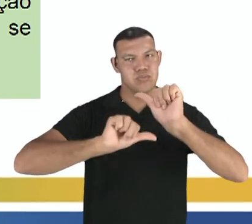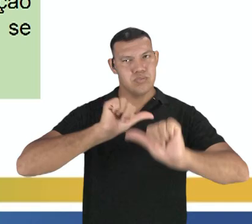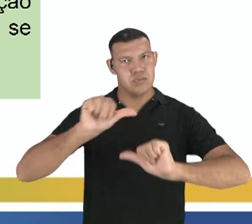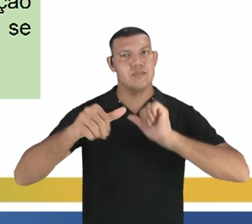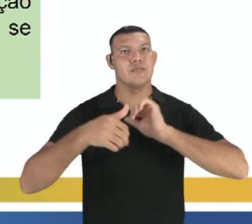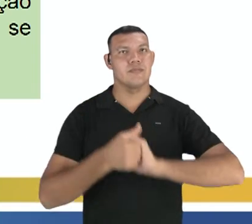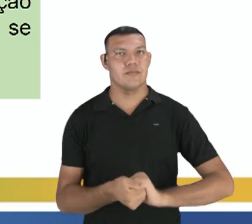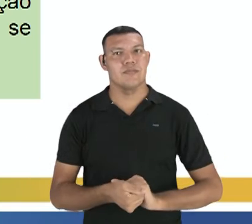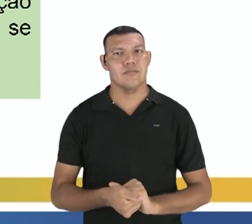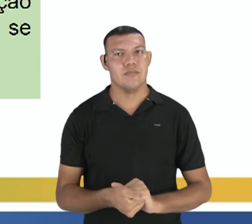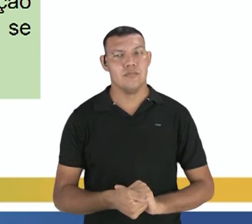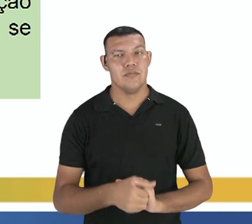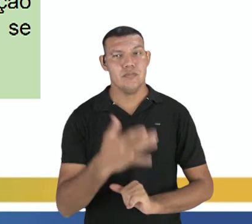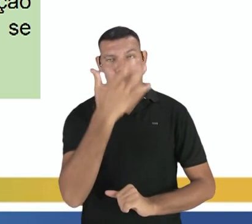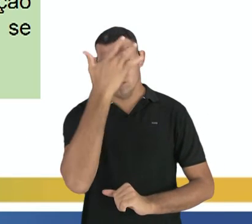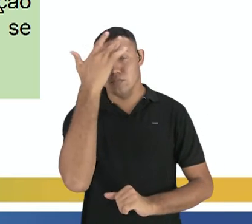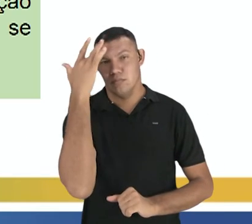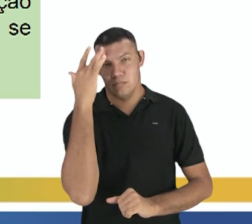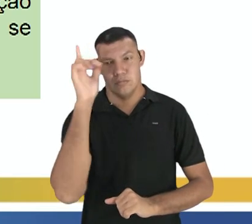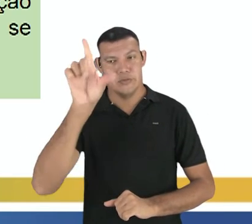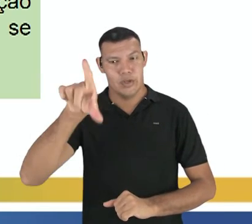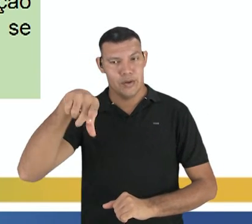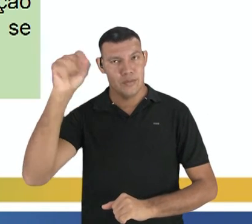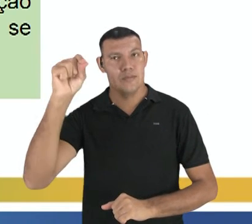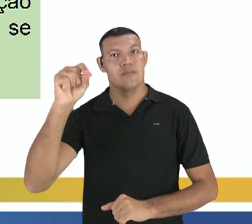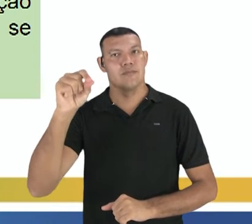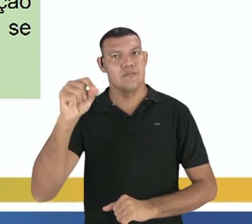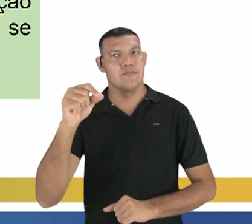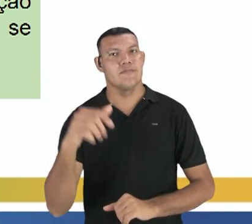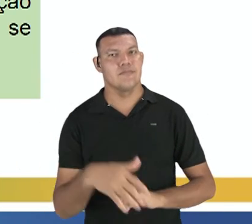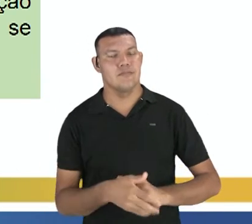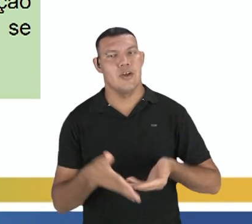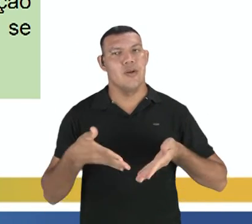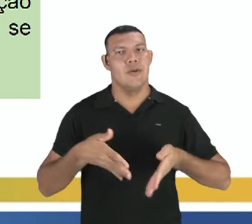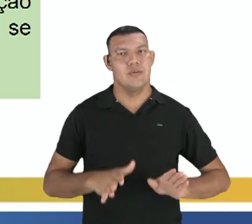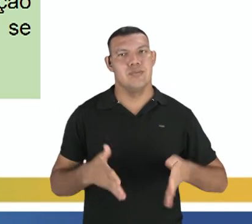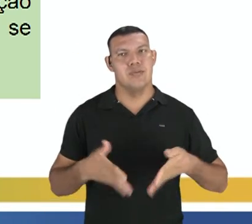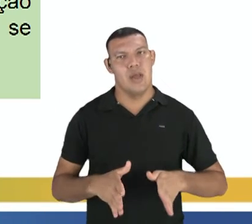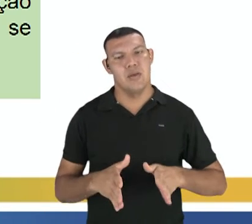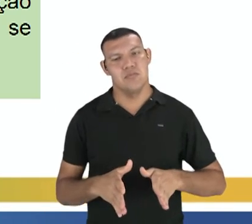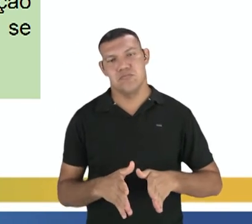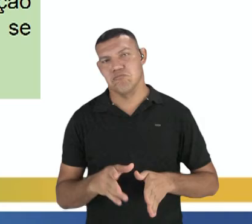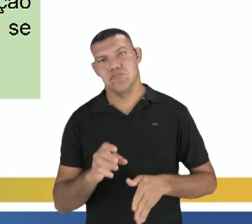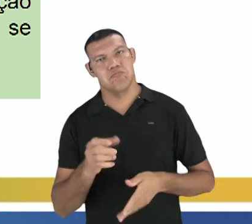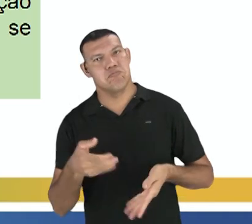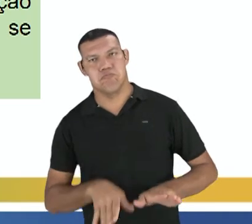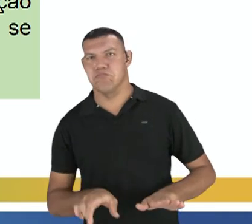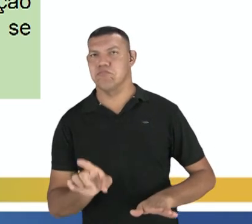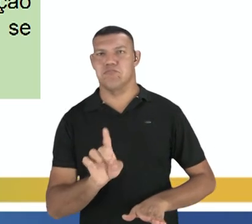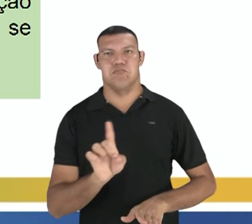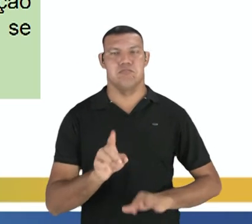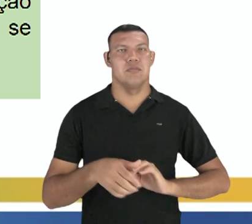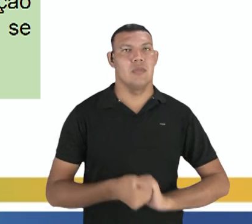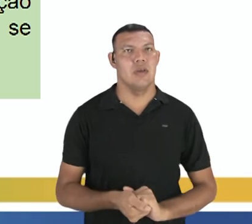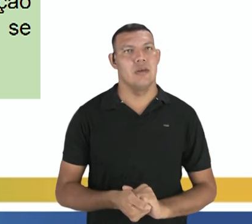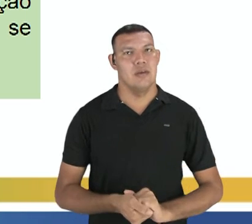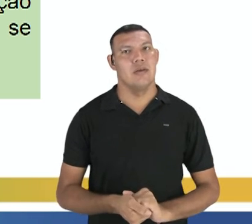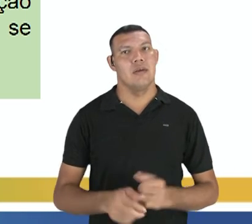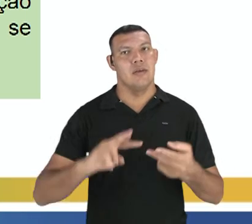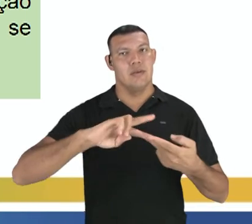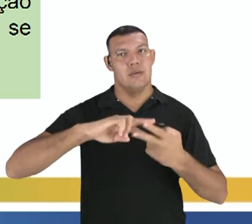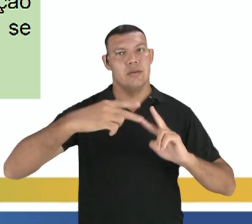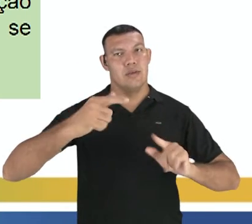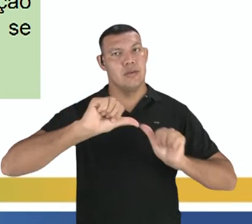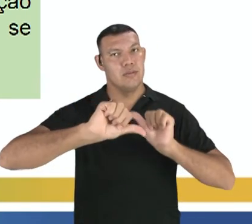deriva genética, o indivíduo ele é selecionado e pode se reproduzir ou não. Então, a deriva genética, ela